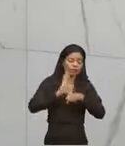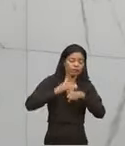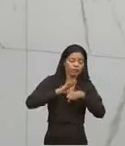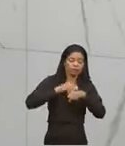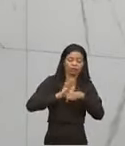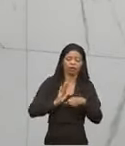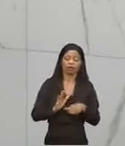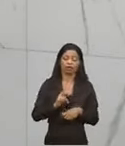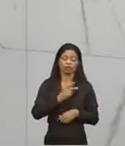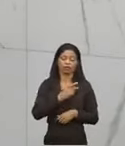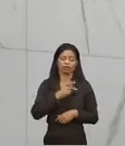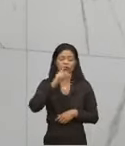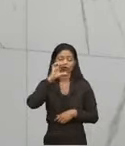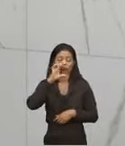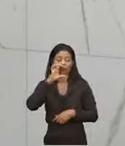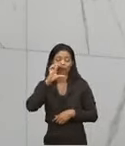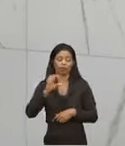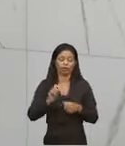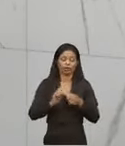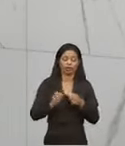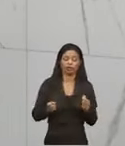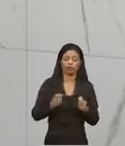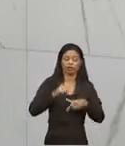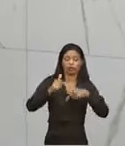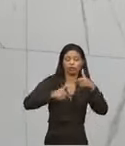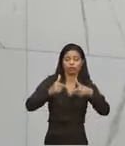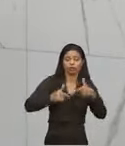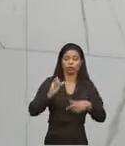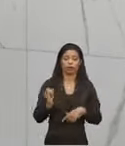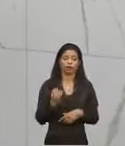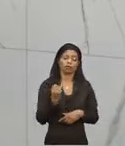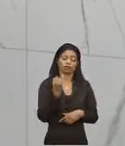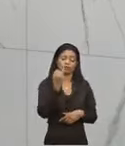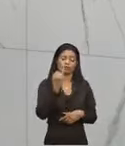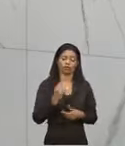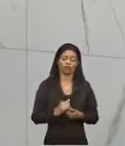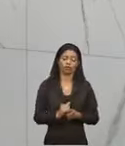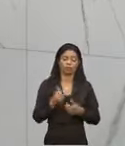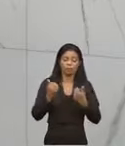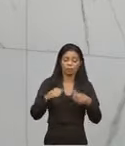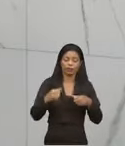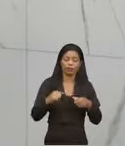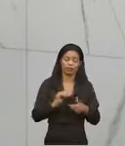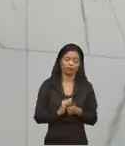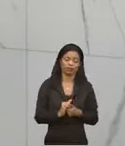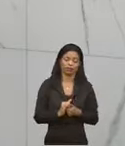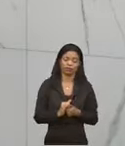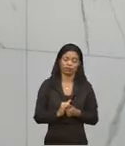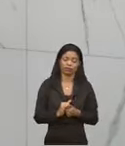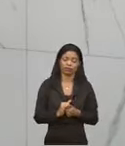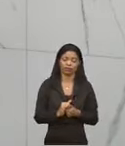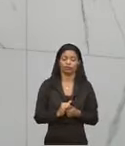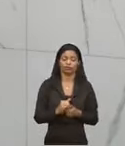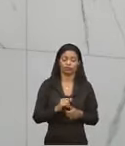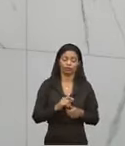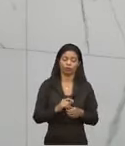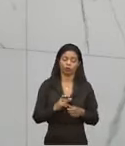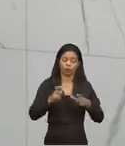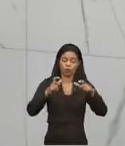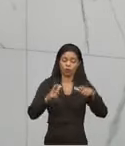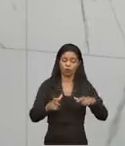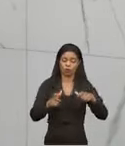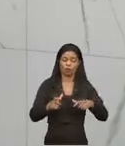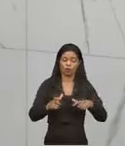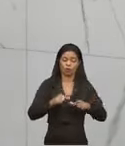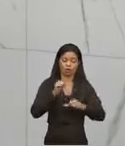prefeito faz essas obras importantes na região, é necessário que o vestiário ele venha para atender essa